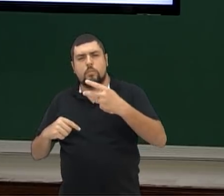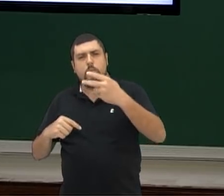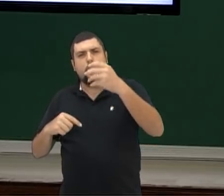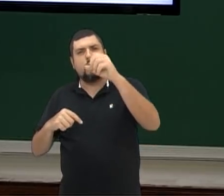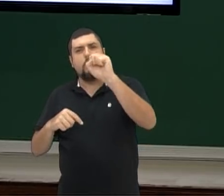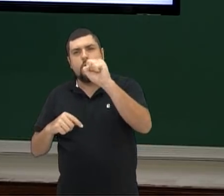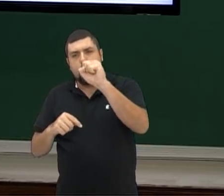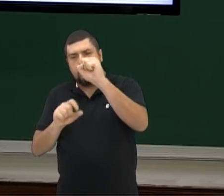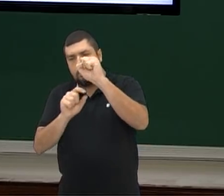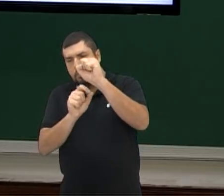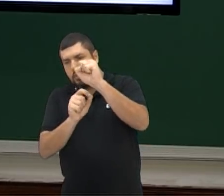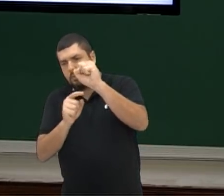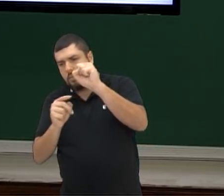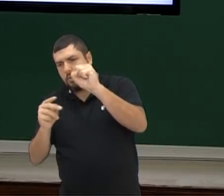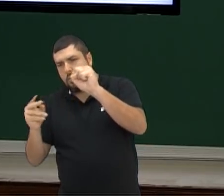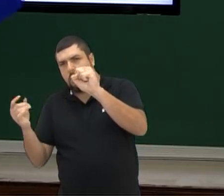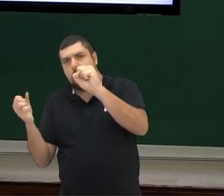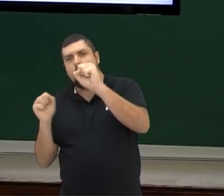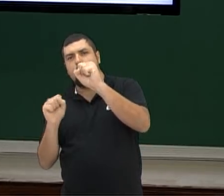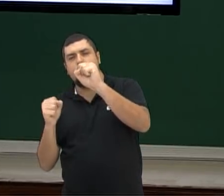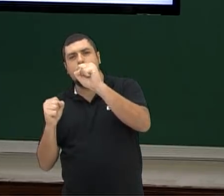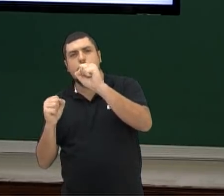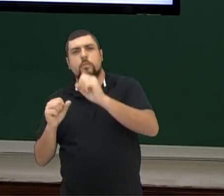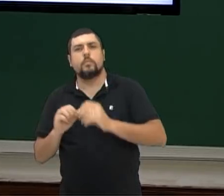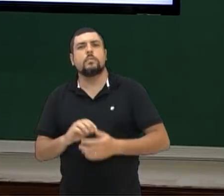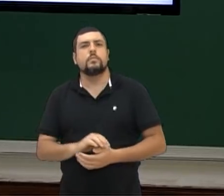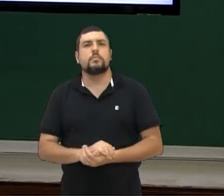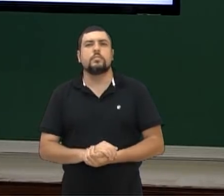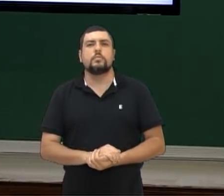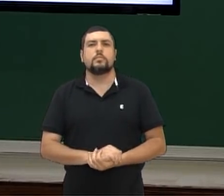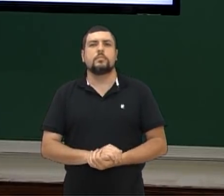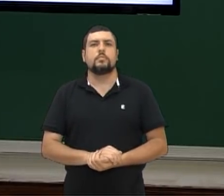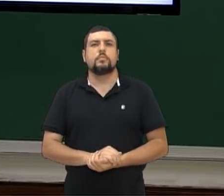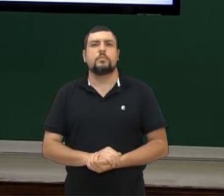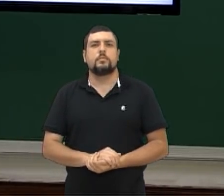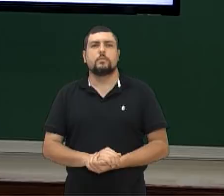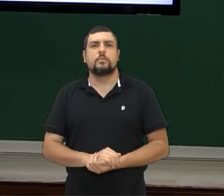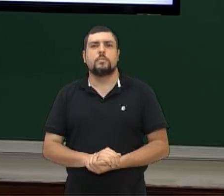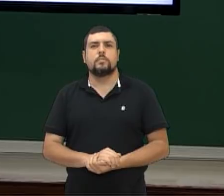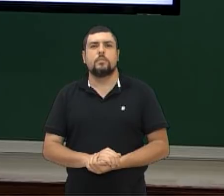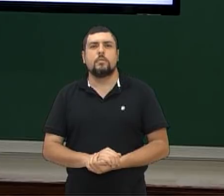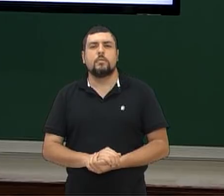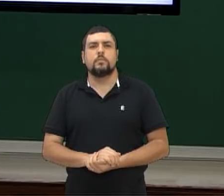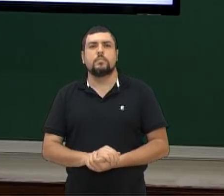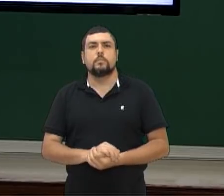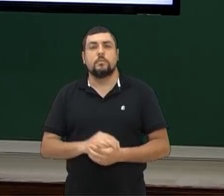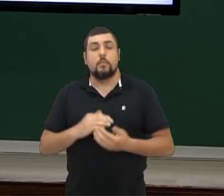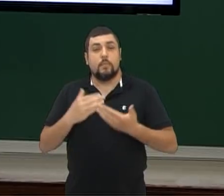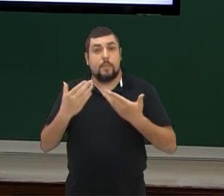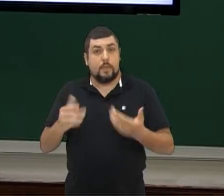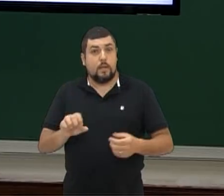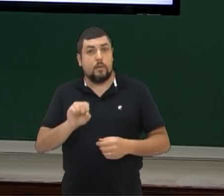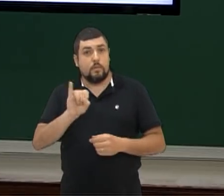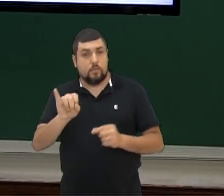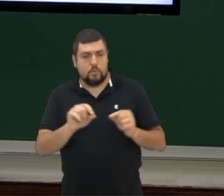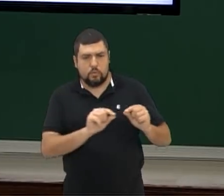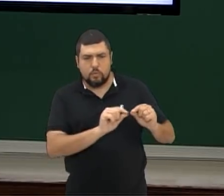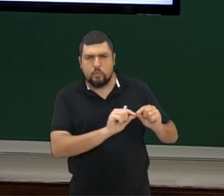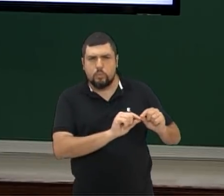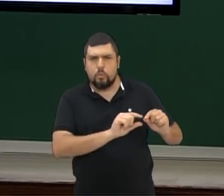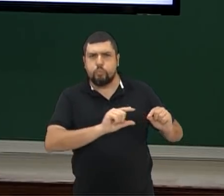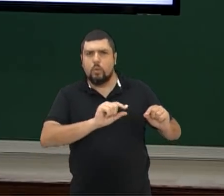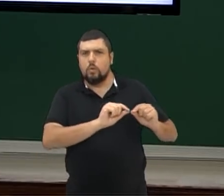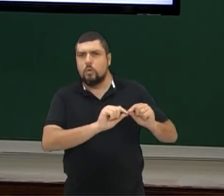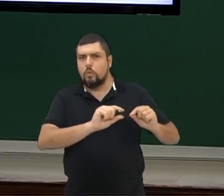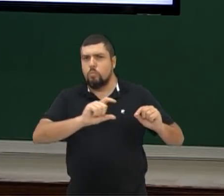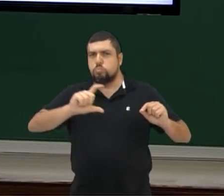7, 8. Então é 8 e 8. Fazendo a sua ampliação, a sua localização,